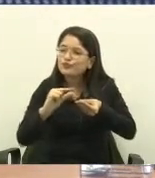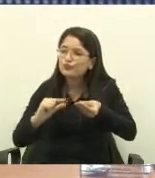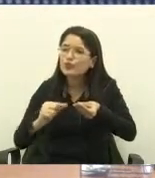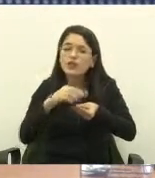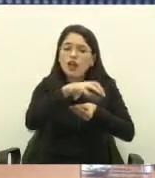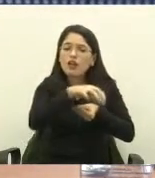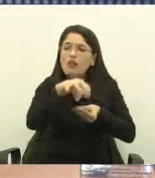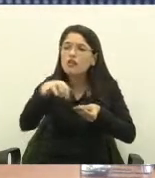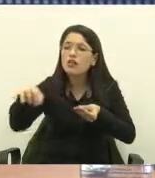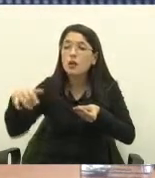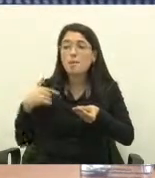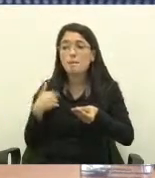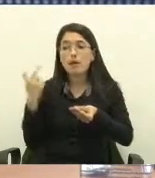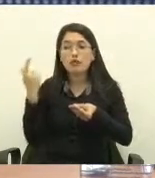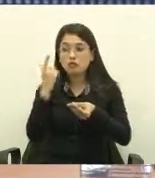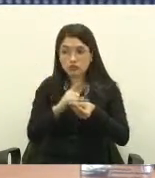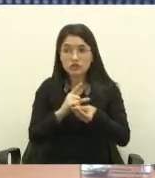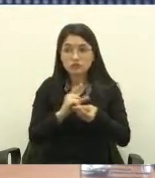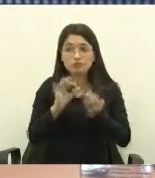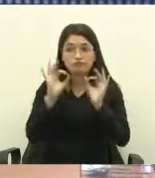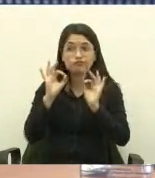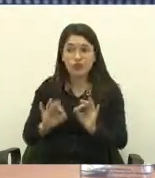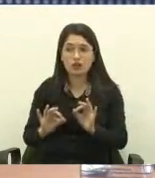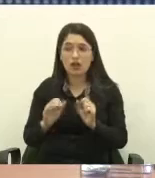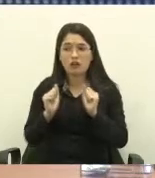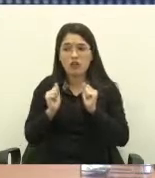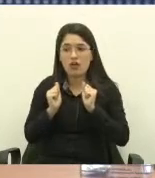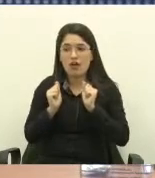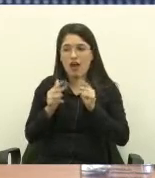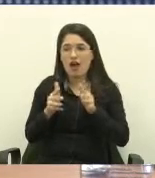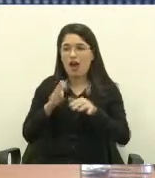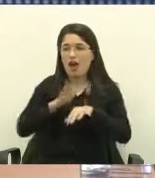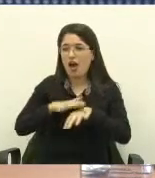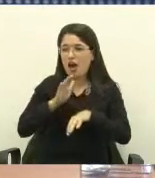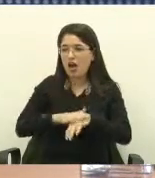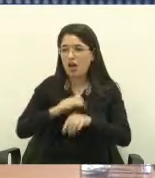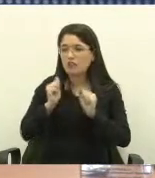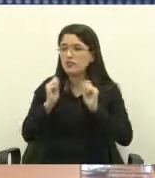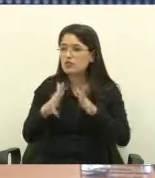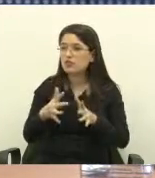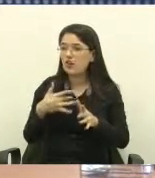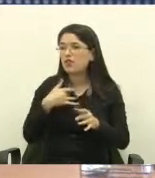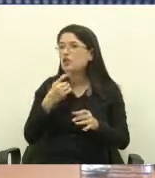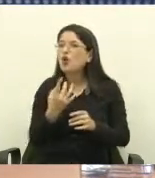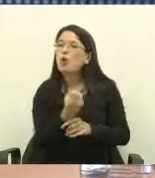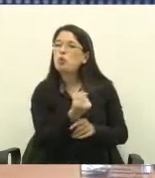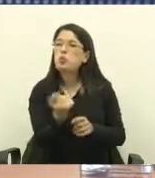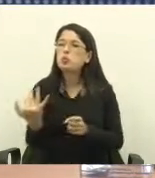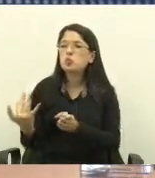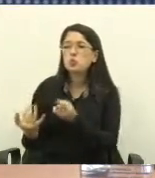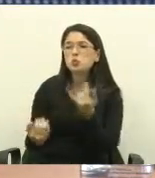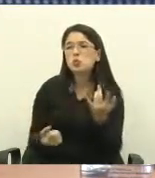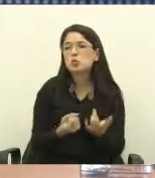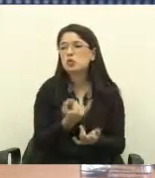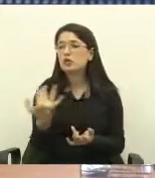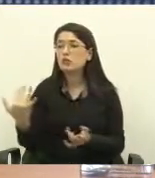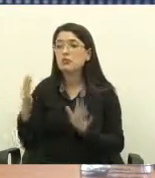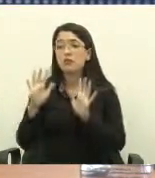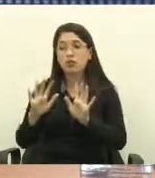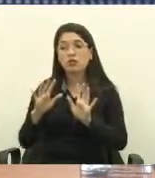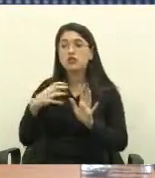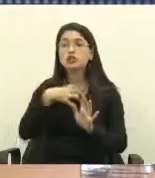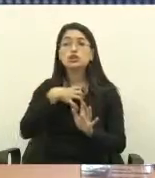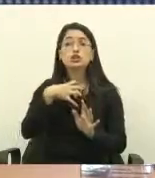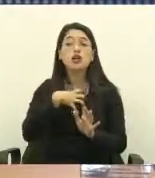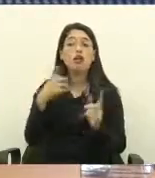uma ação efetiva, não só em termos de volume, mas efetiva, com a minha população, de que forma eu